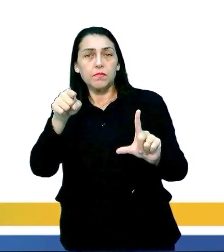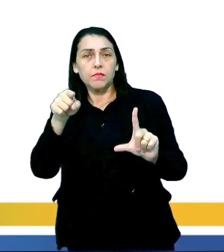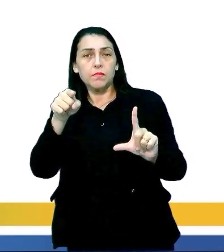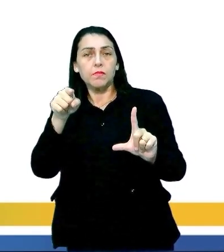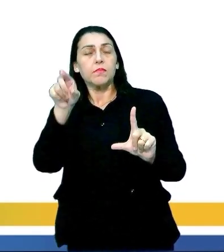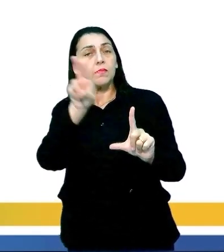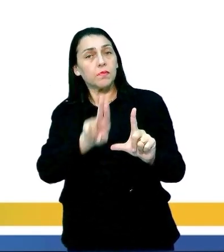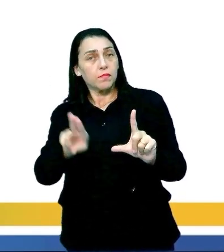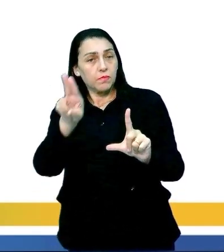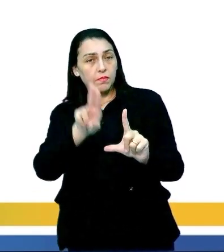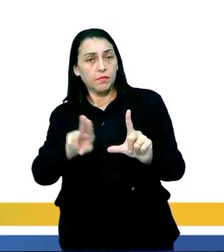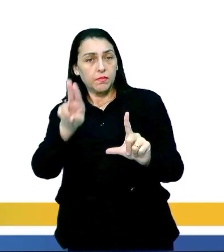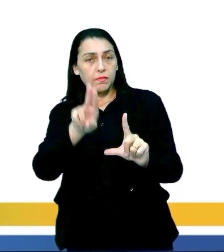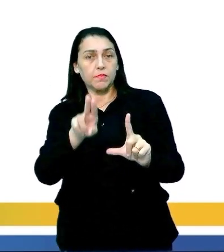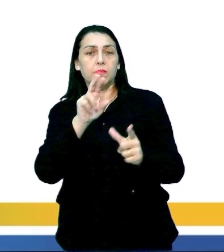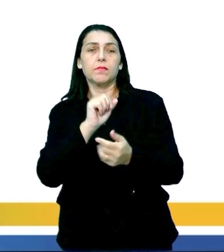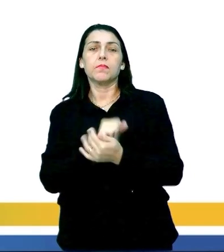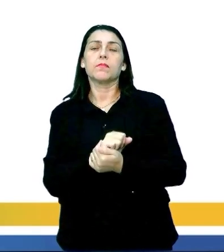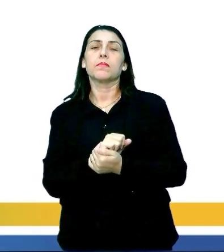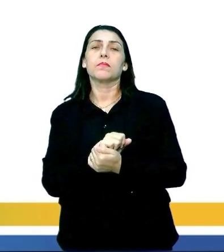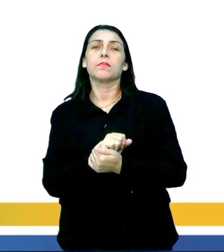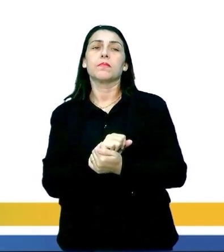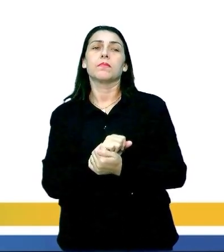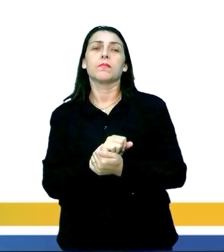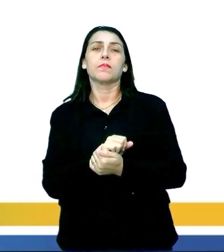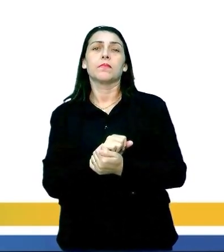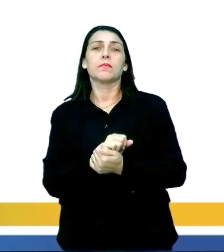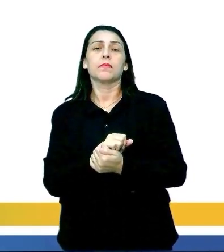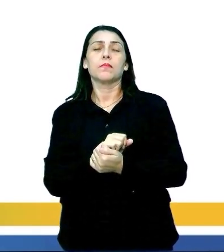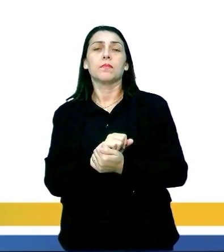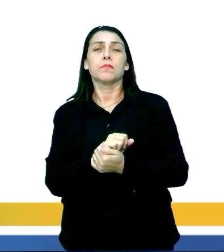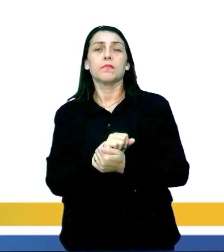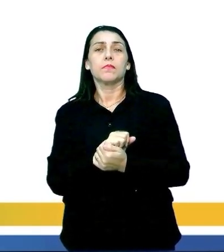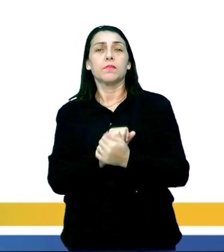aí, usaremos, tá, o